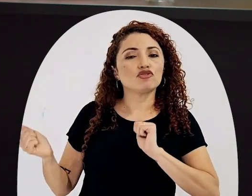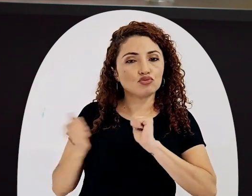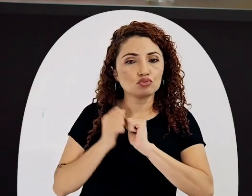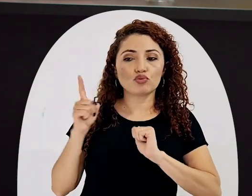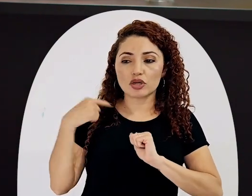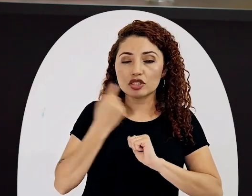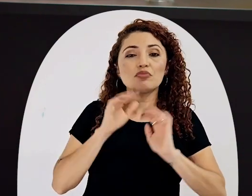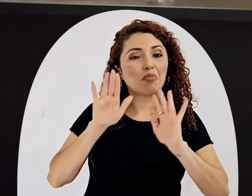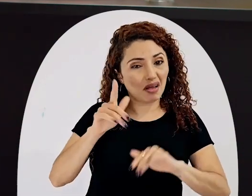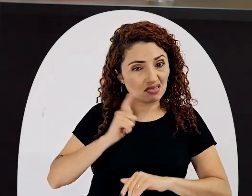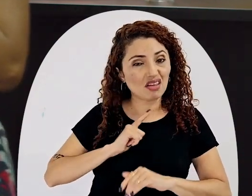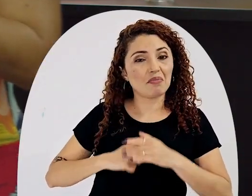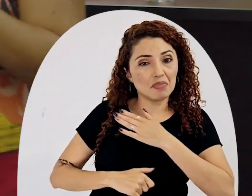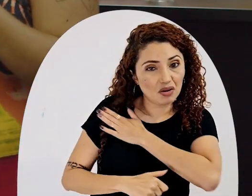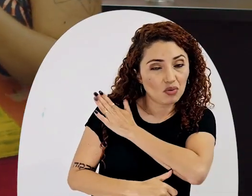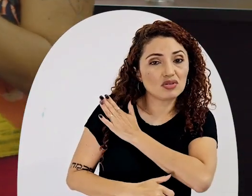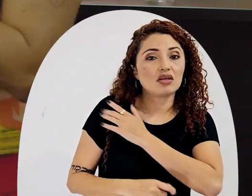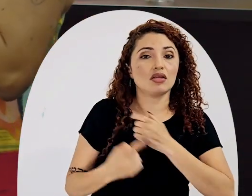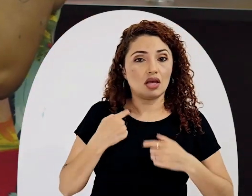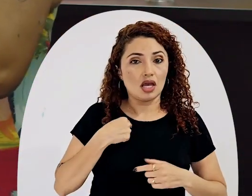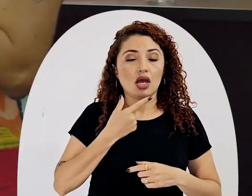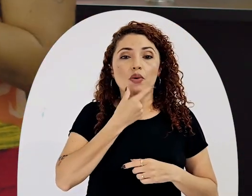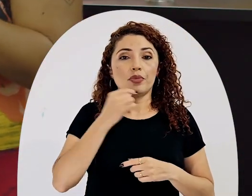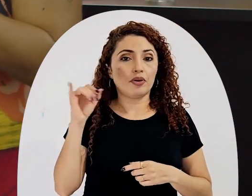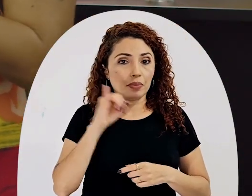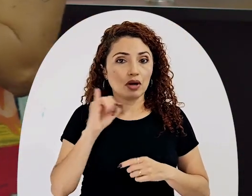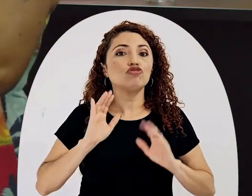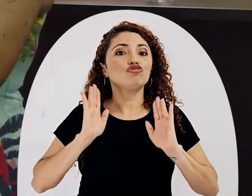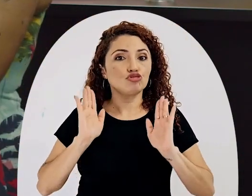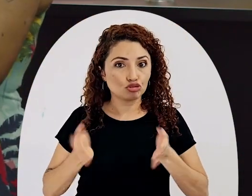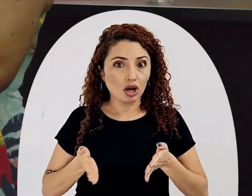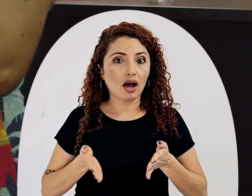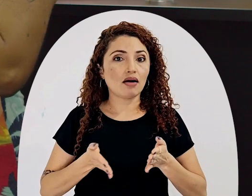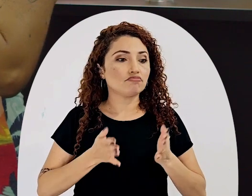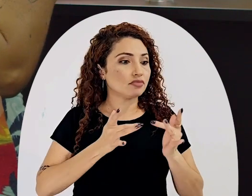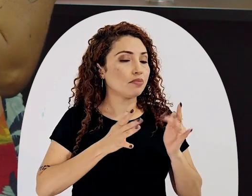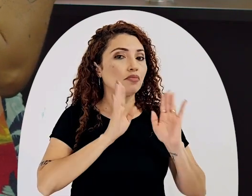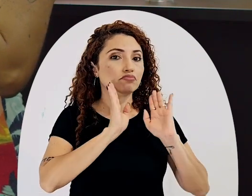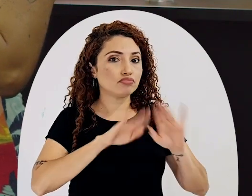Eu e meu irmão já terminamos relacionamentos por preconceitos com minha mãe.